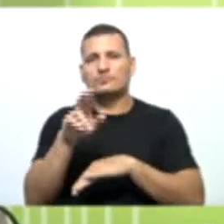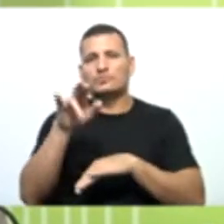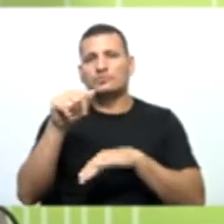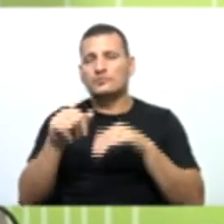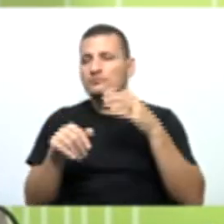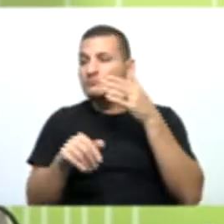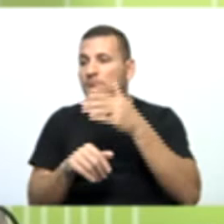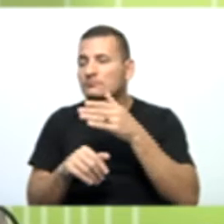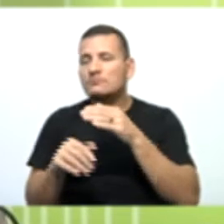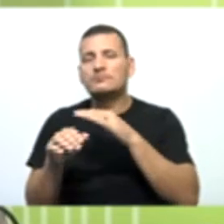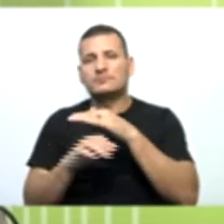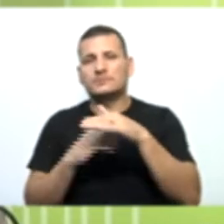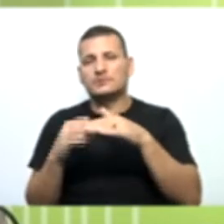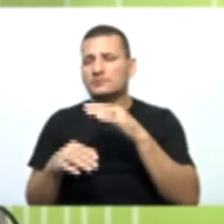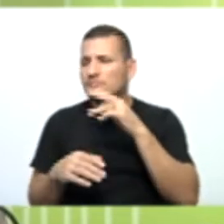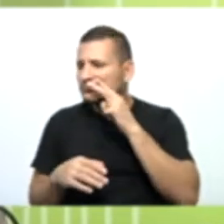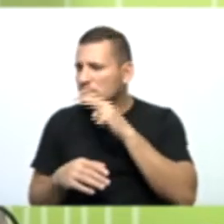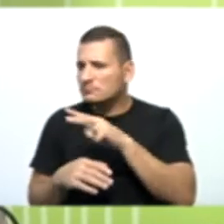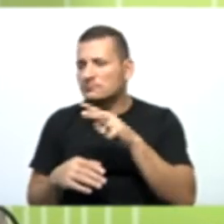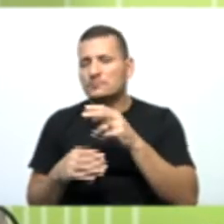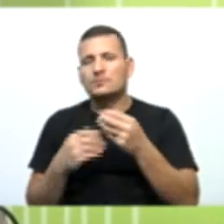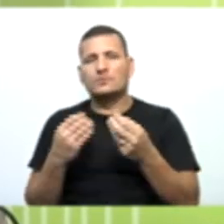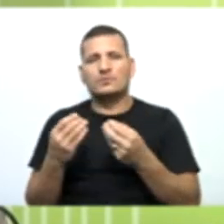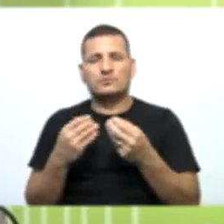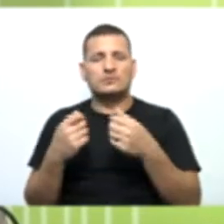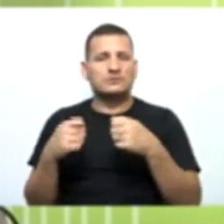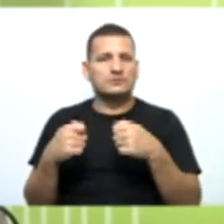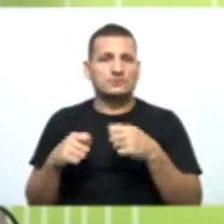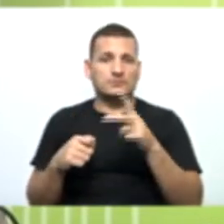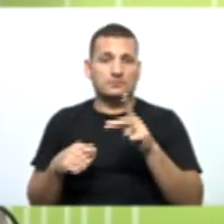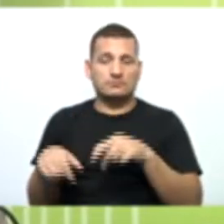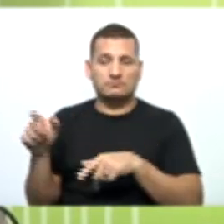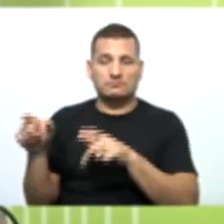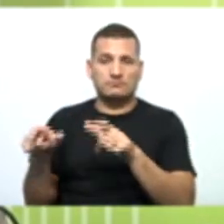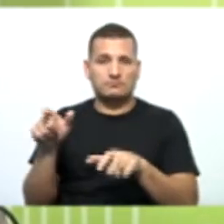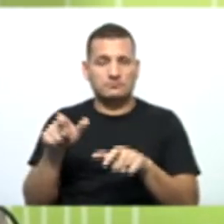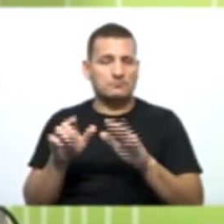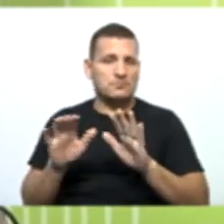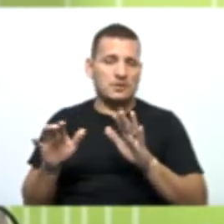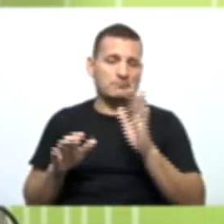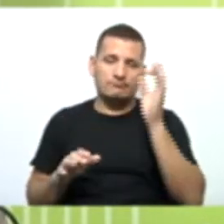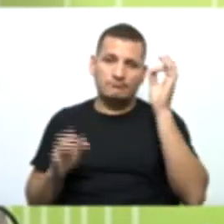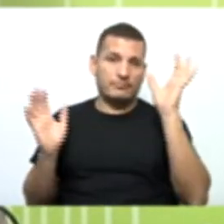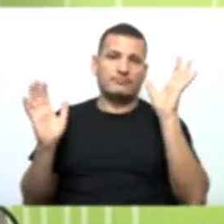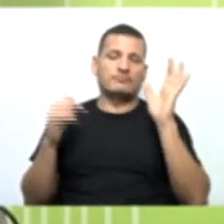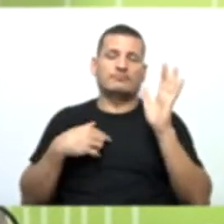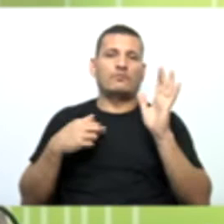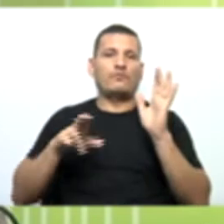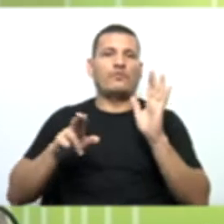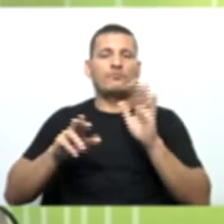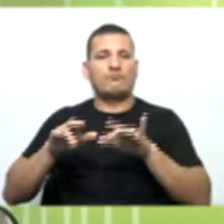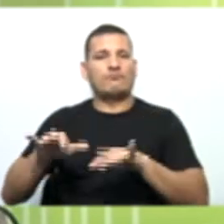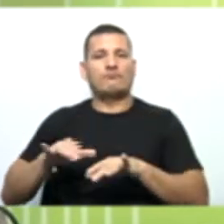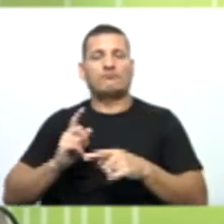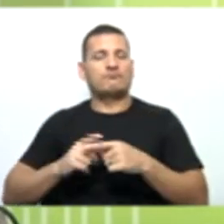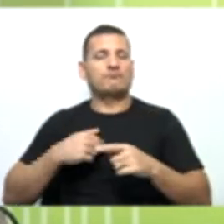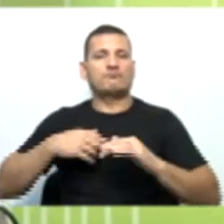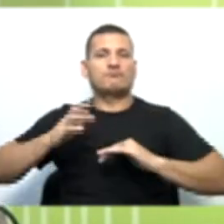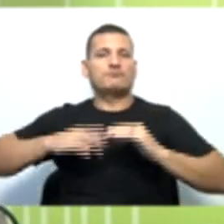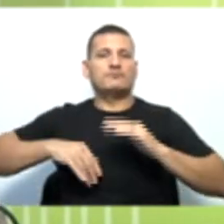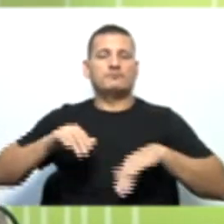que funciona, você não sabe quais as necessidades do seu cliente, mas não quero saber, vou começar a programar, porque eu sou